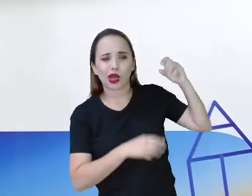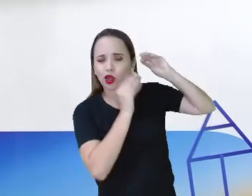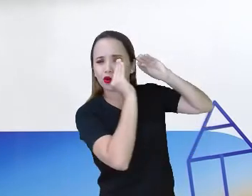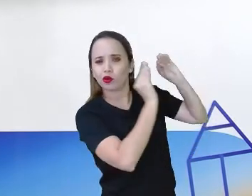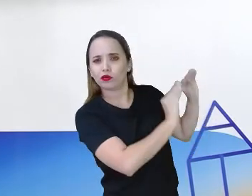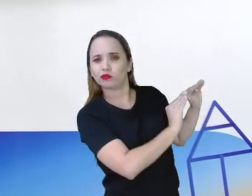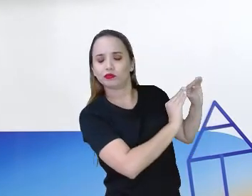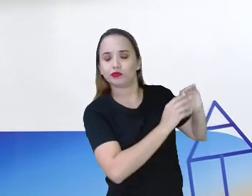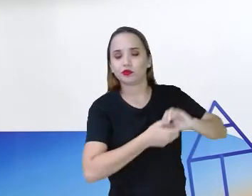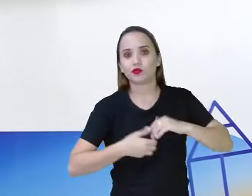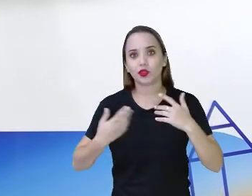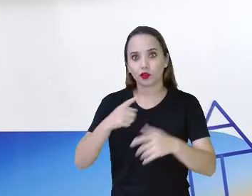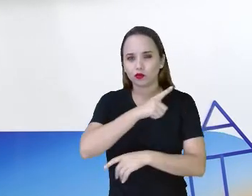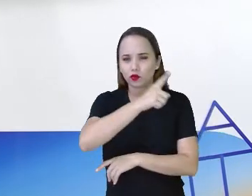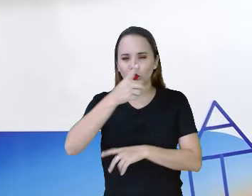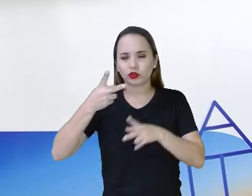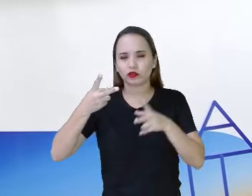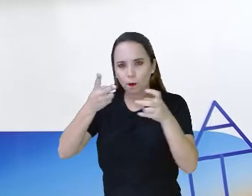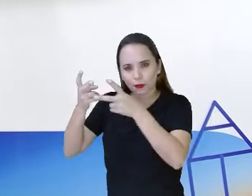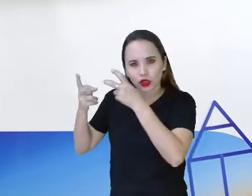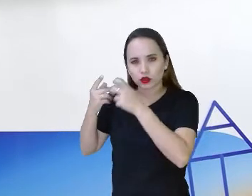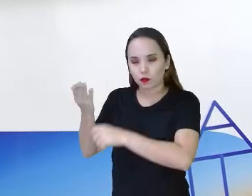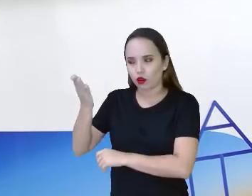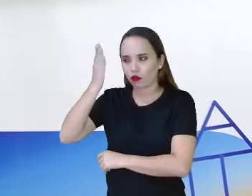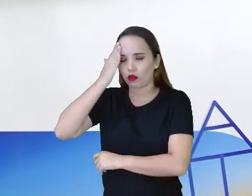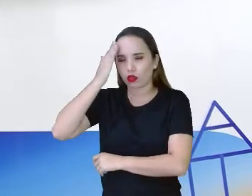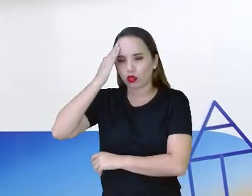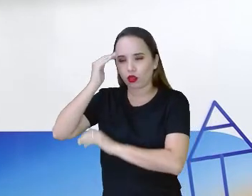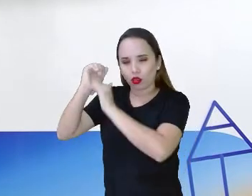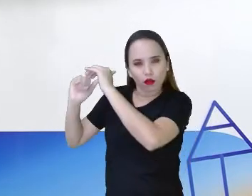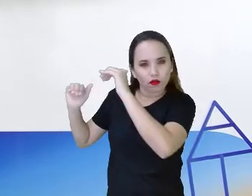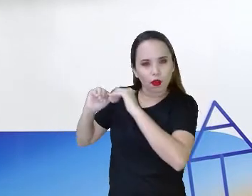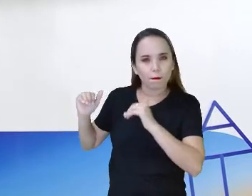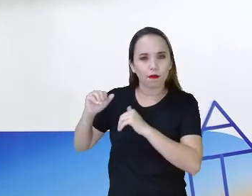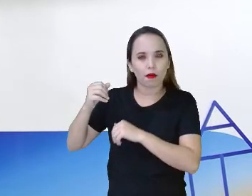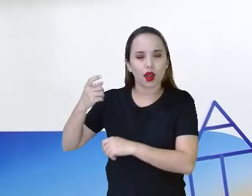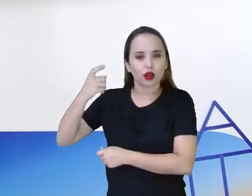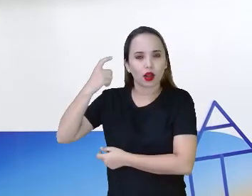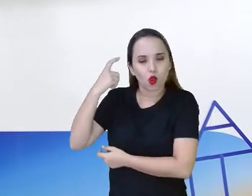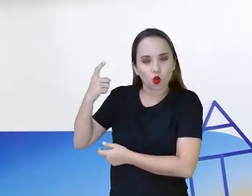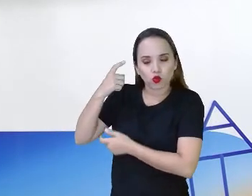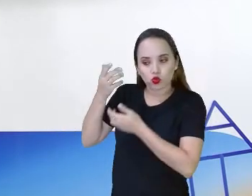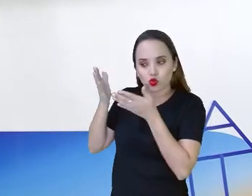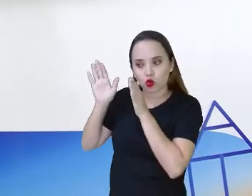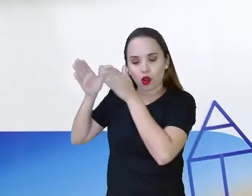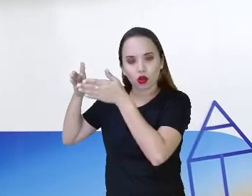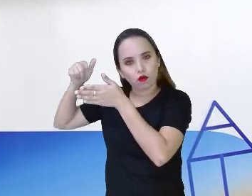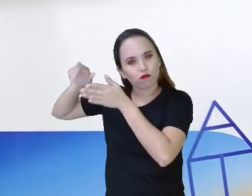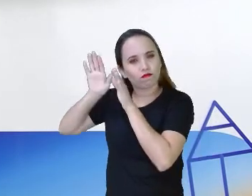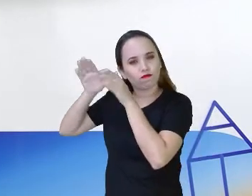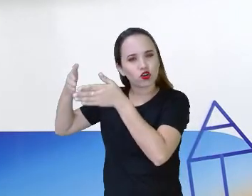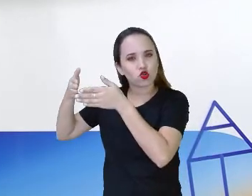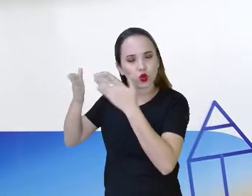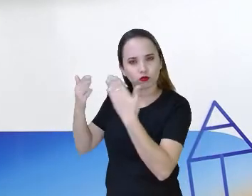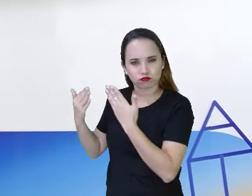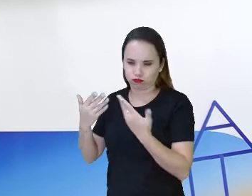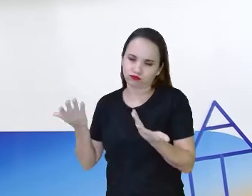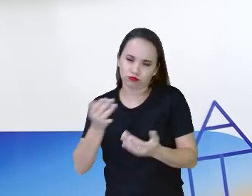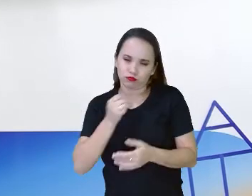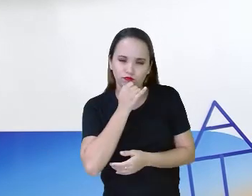discriminar, perceber, entender o que o outro está falando. Então, há ali um foco naquela conversa.